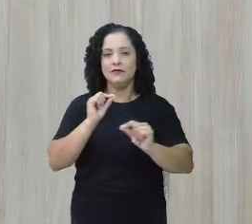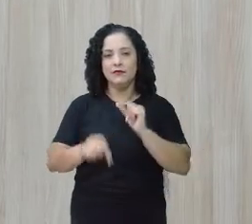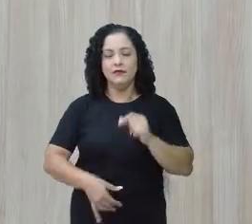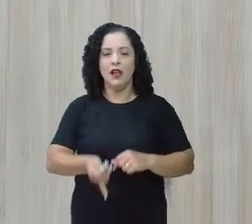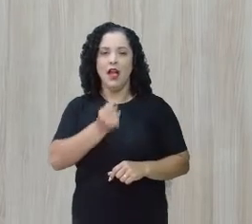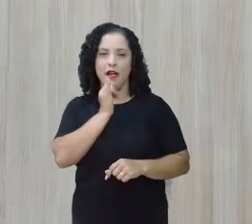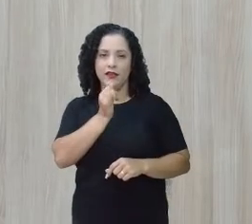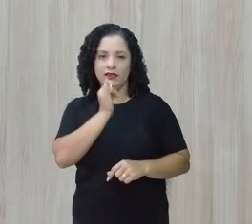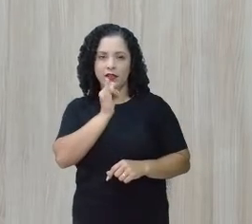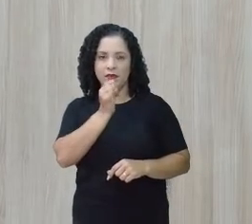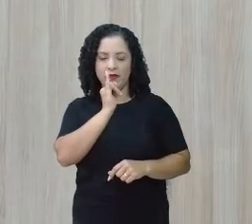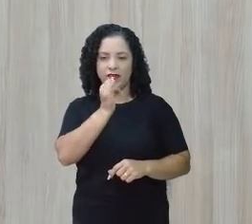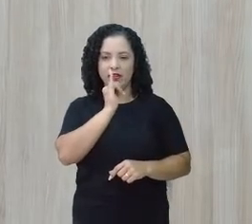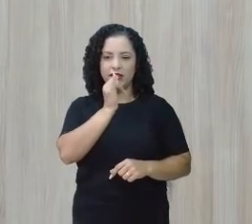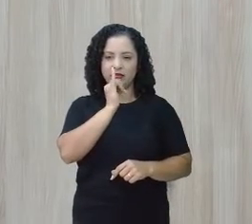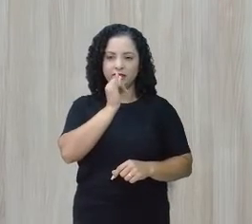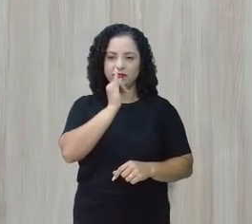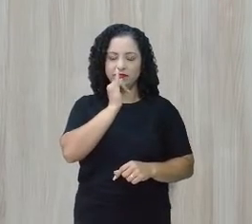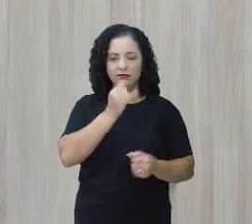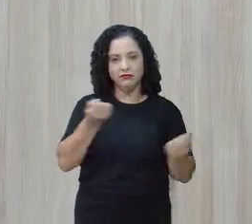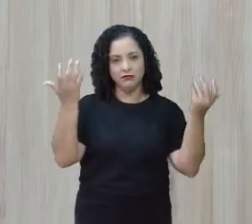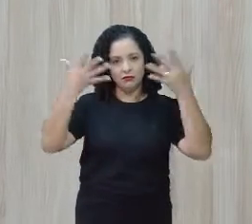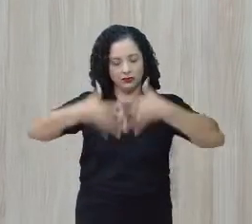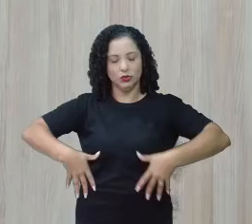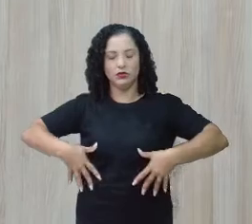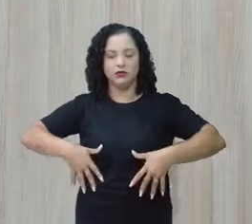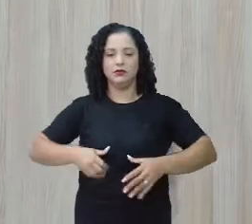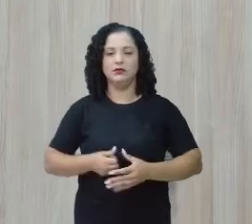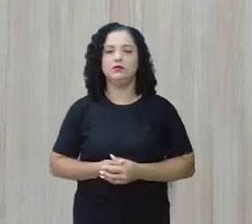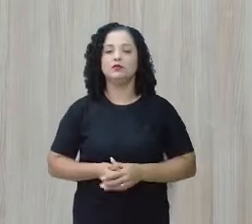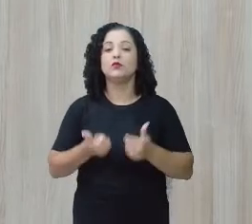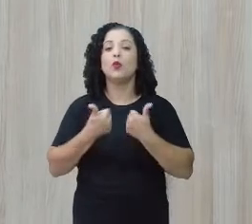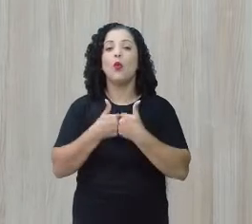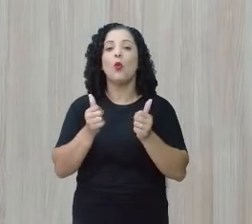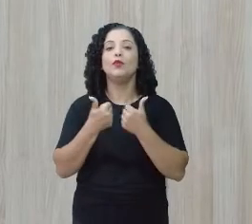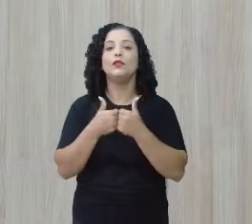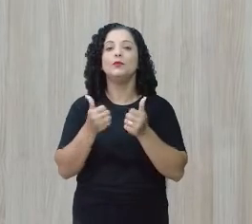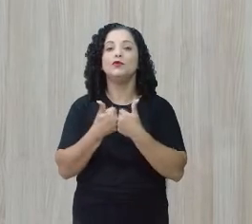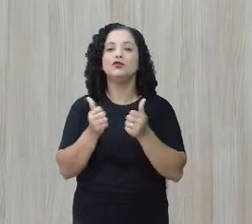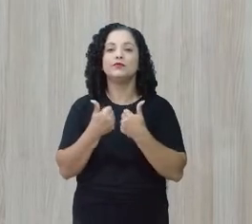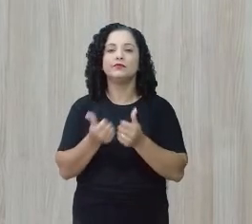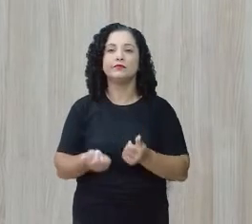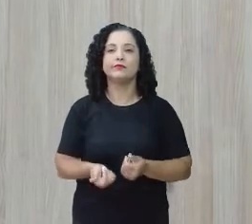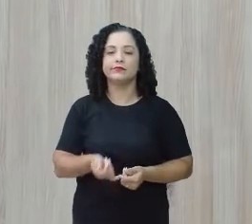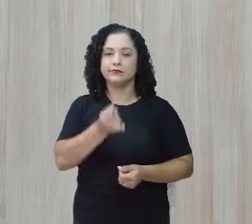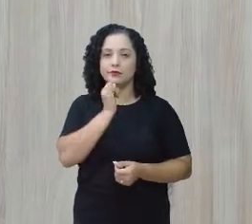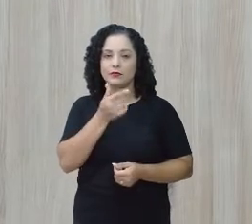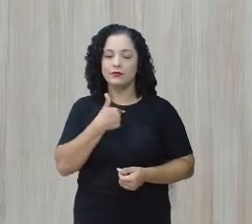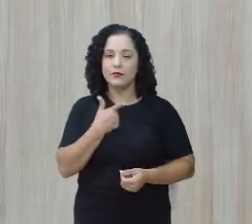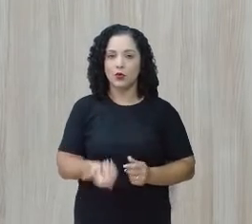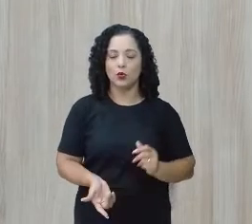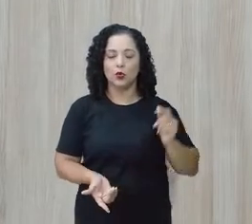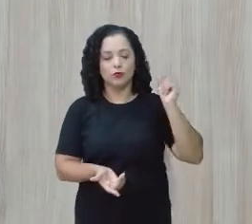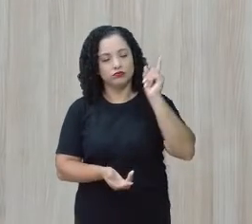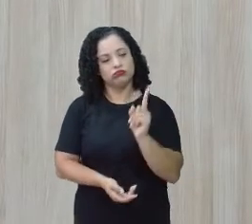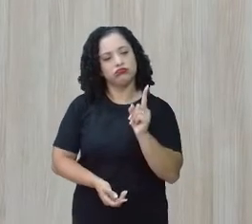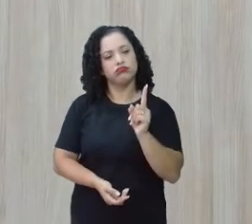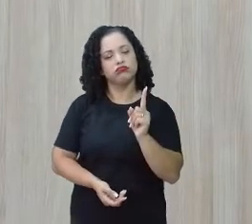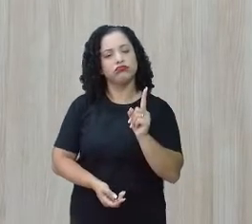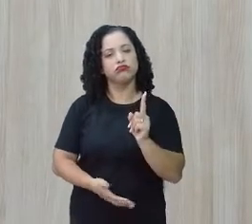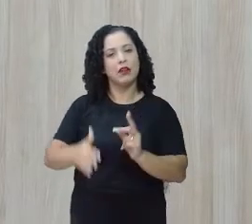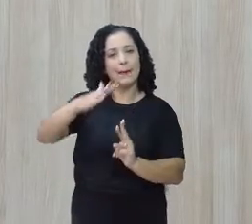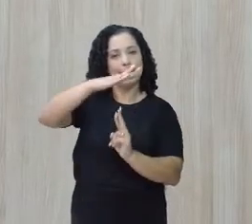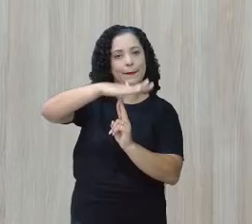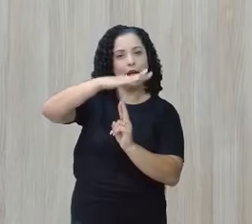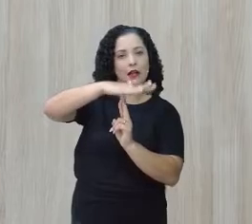exemplo bem comum. Em relação ao ônibus, né? Exemplo, eu estou na parada do ônibus e vejo um de